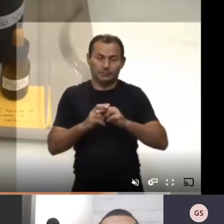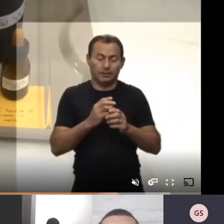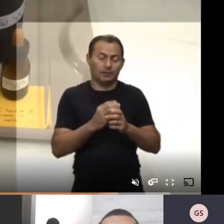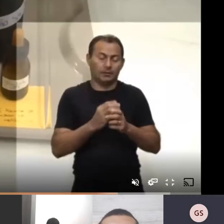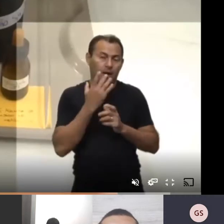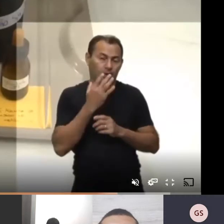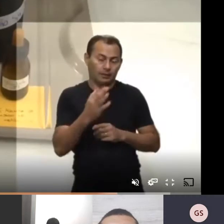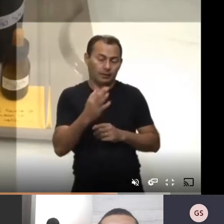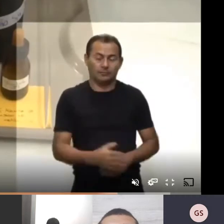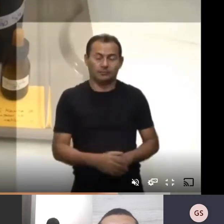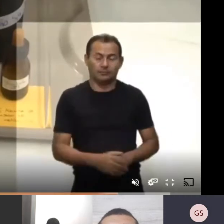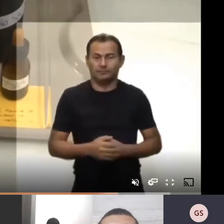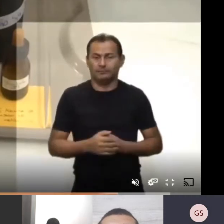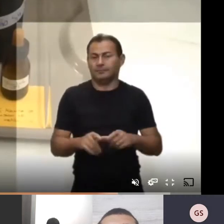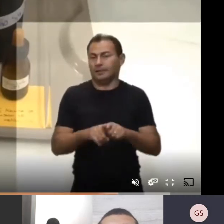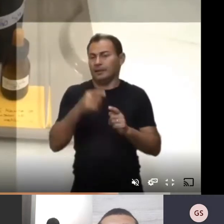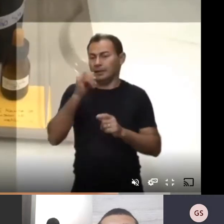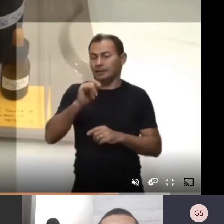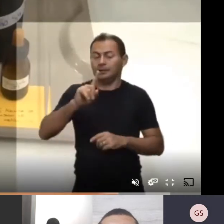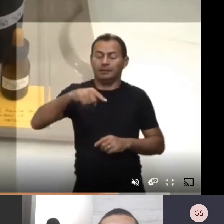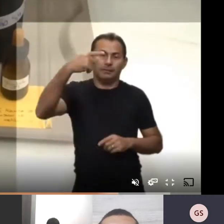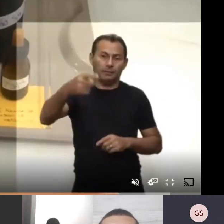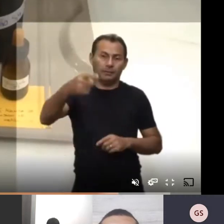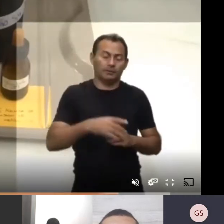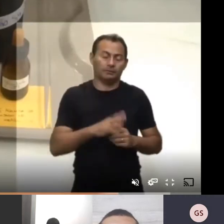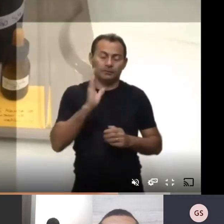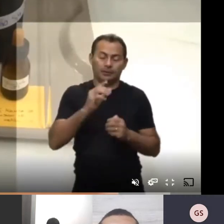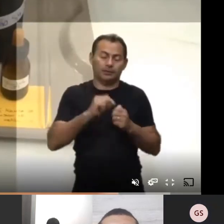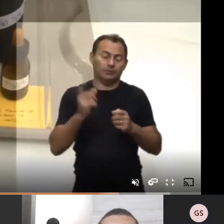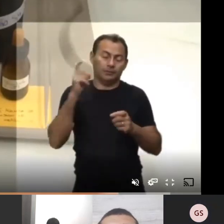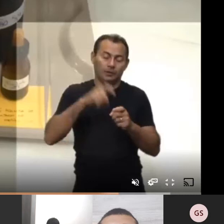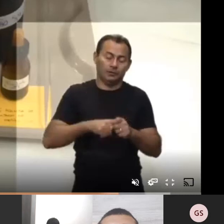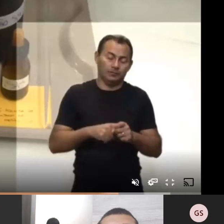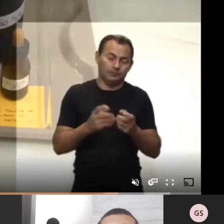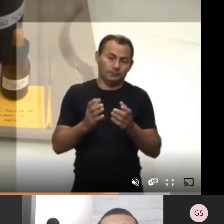Dá só uma agitadinha, né, para a cor estabilizar.